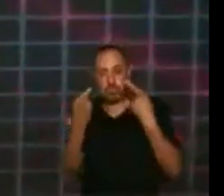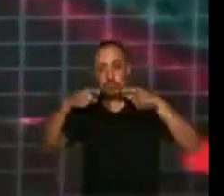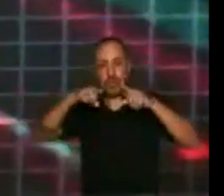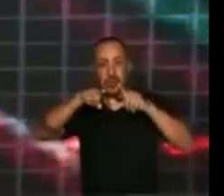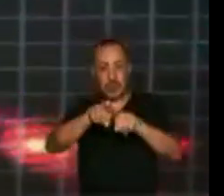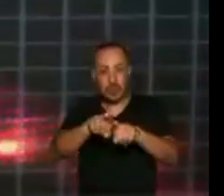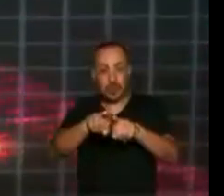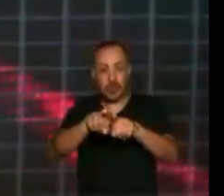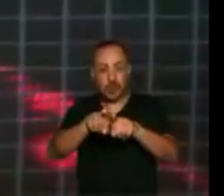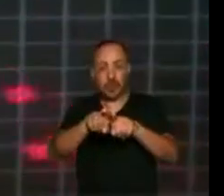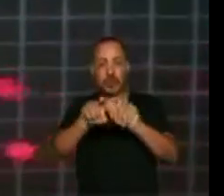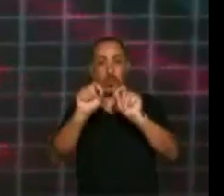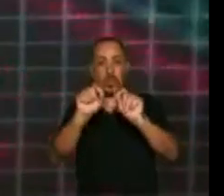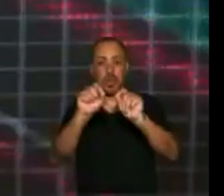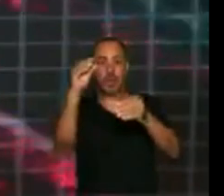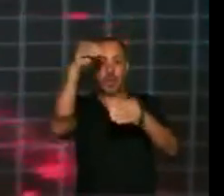como é que chama a opção?